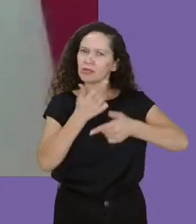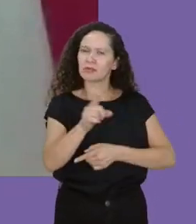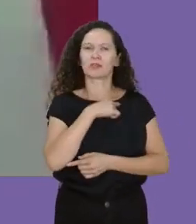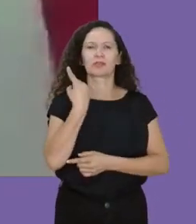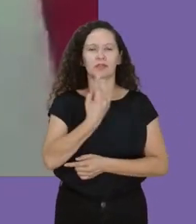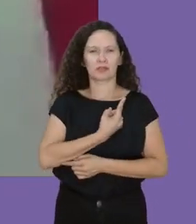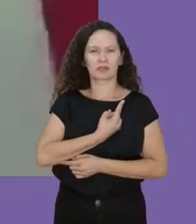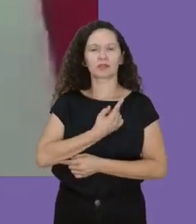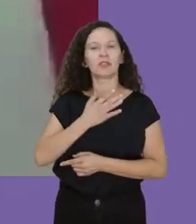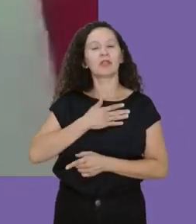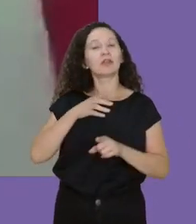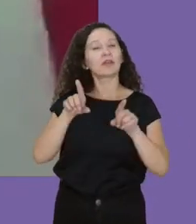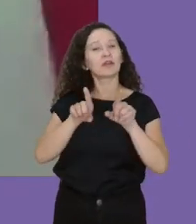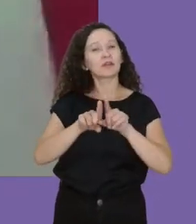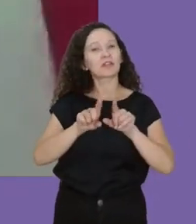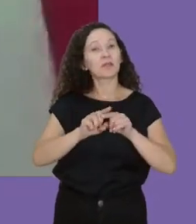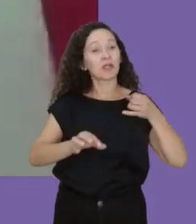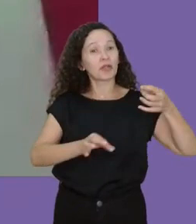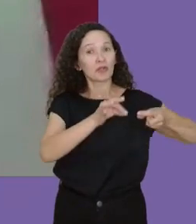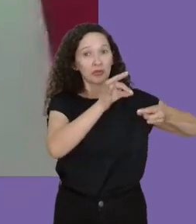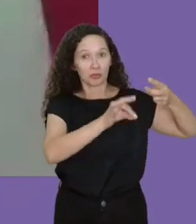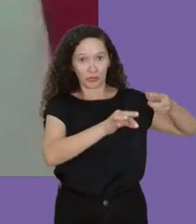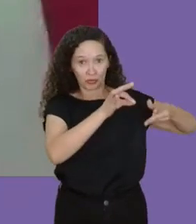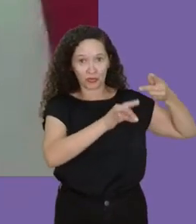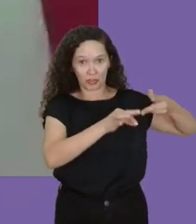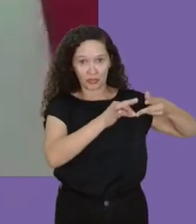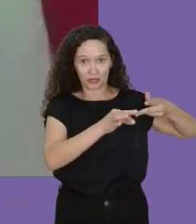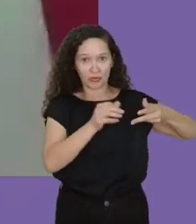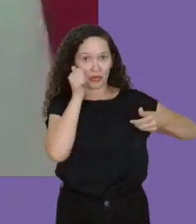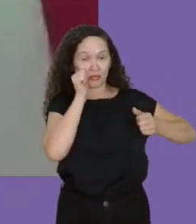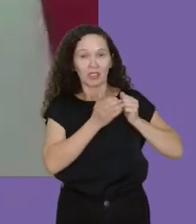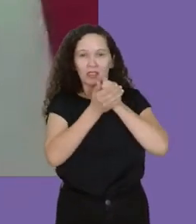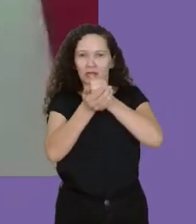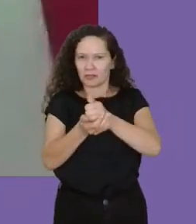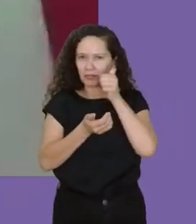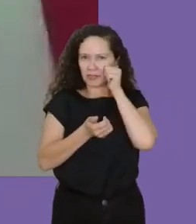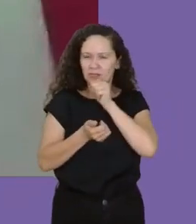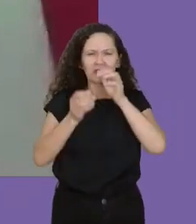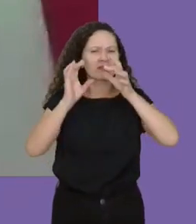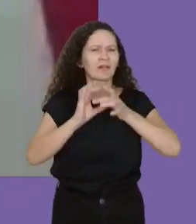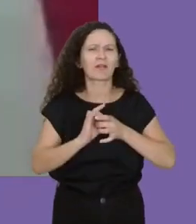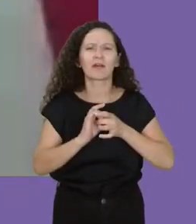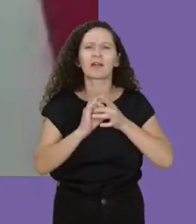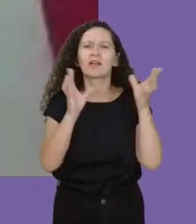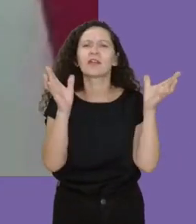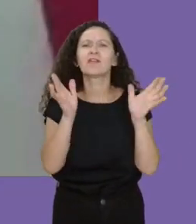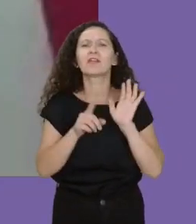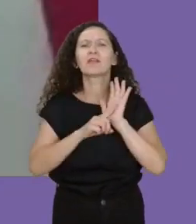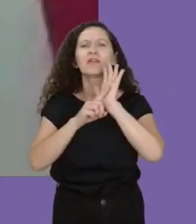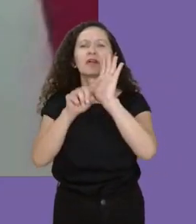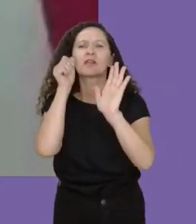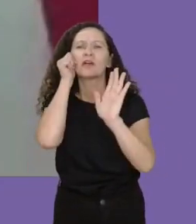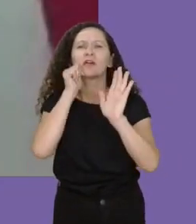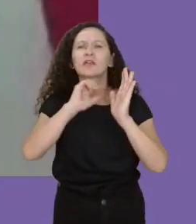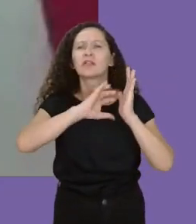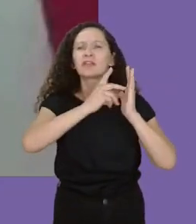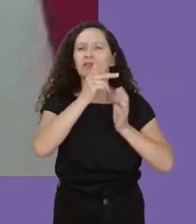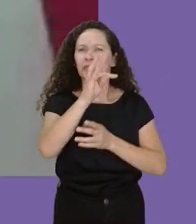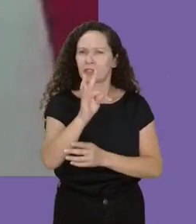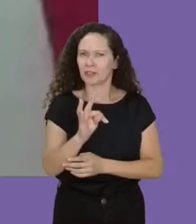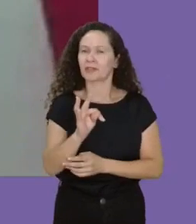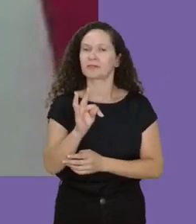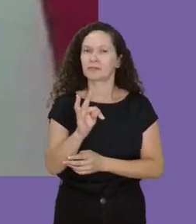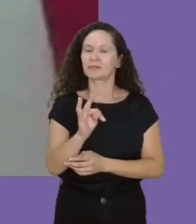né, eu também sou do jurídico do Elas por Elas, que fica à disposição das mulheres do PT, para